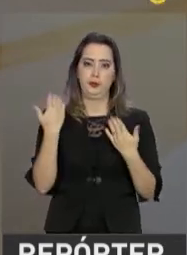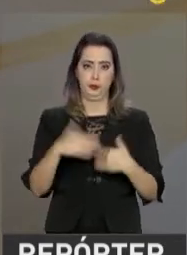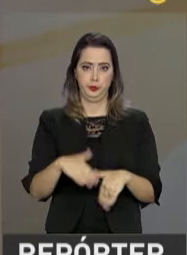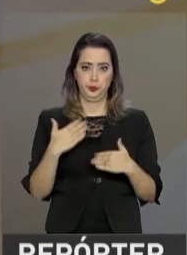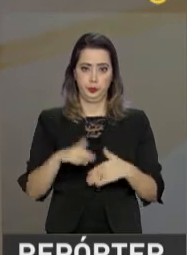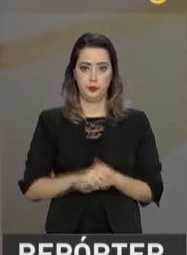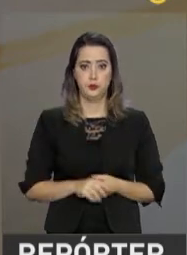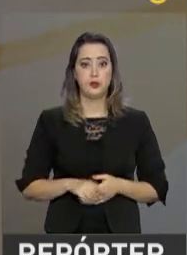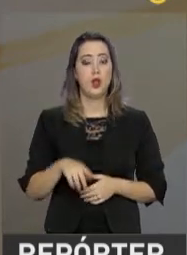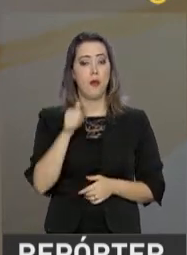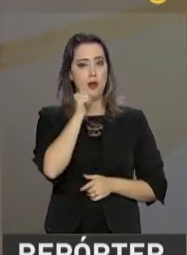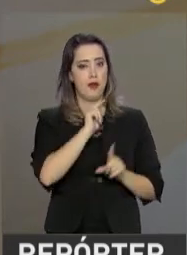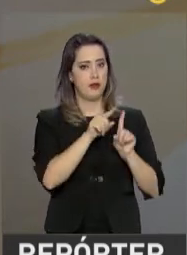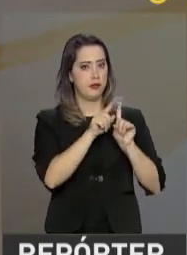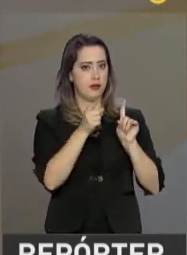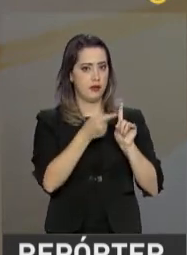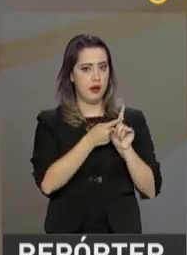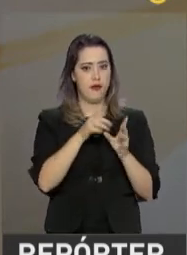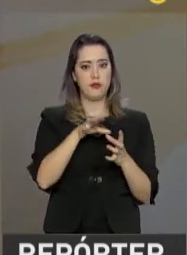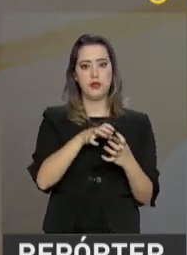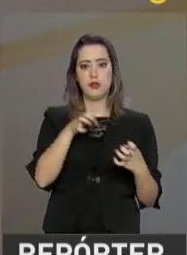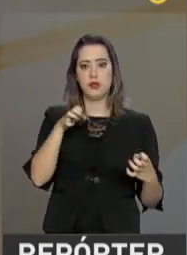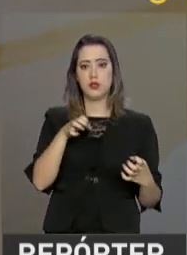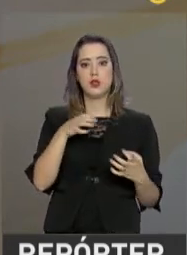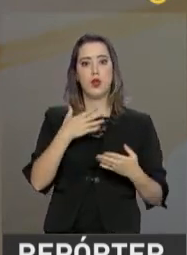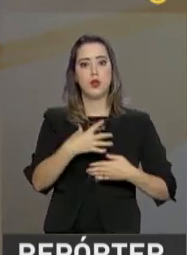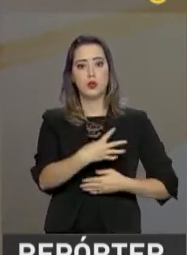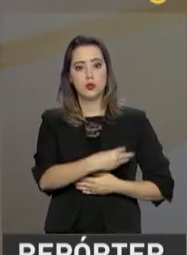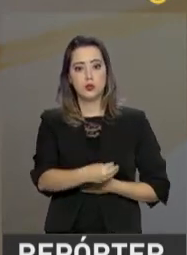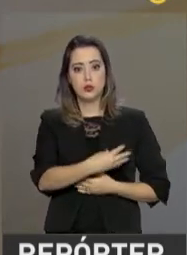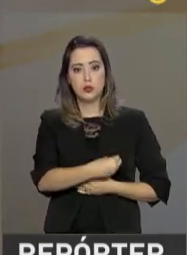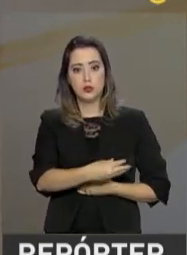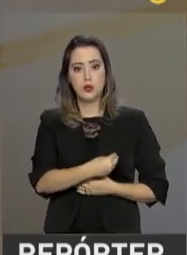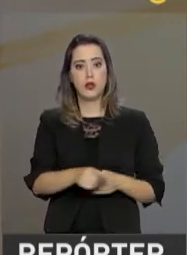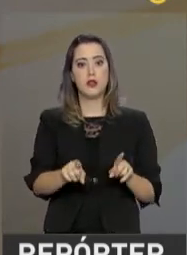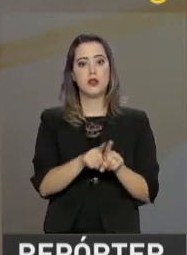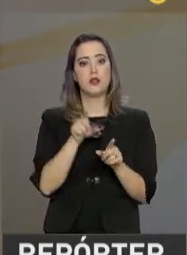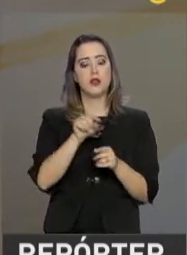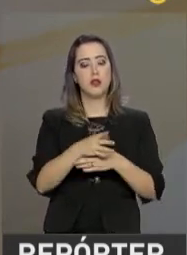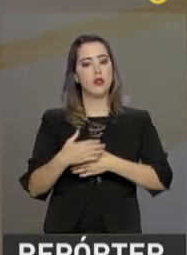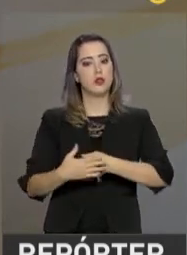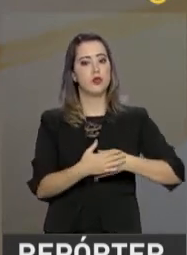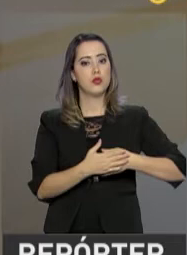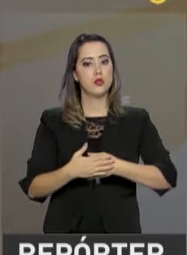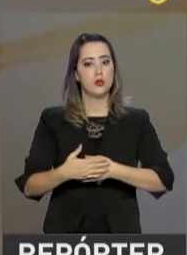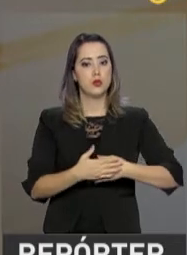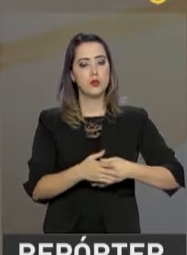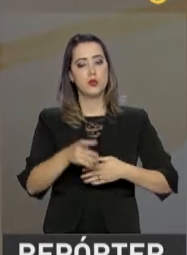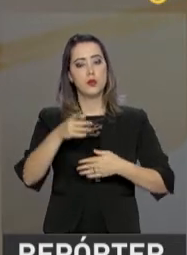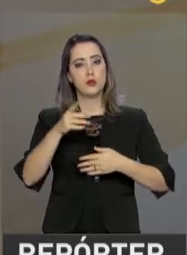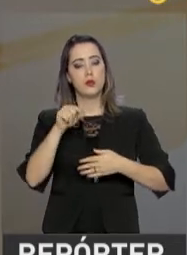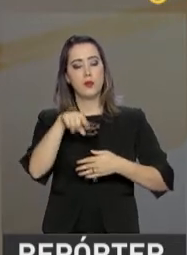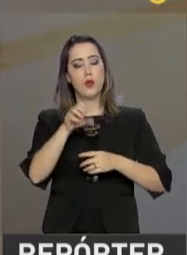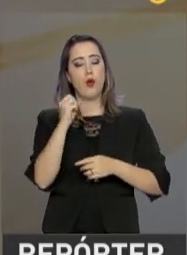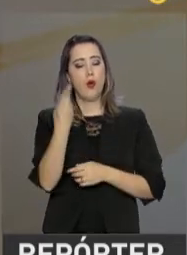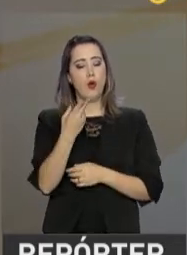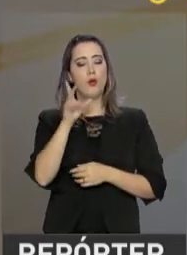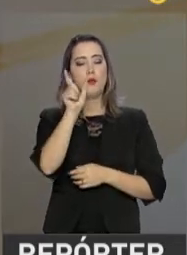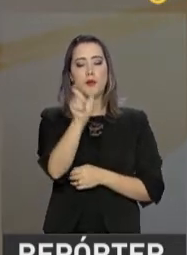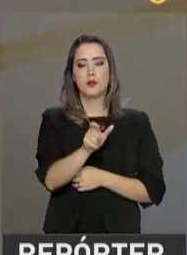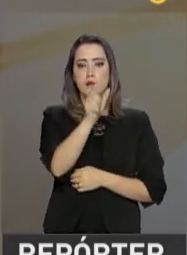provas gestantes idosos lactantes estudantes em classe hospitalar também pode pedir atendimento